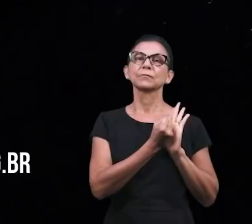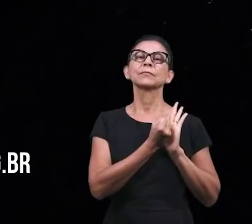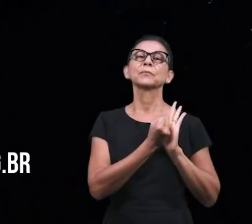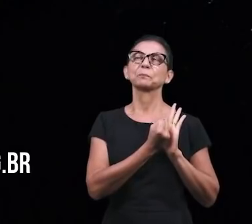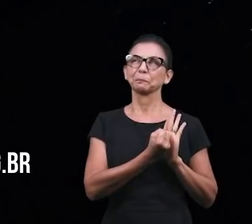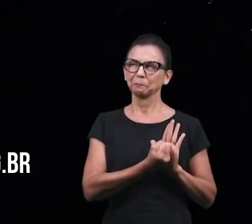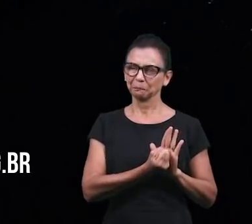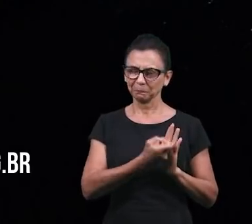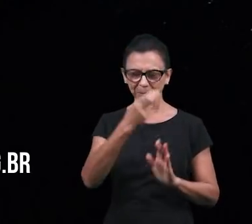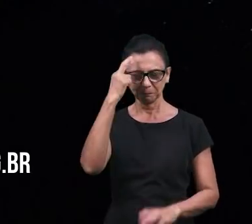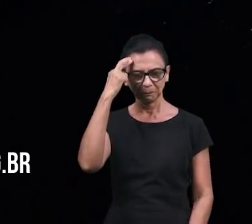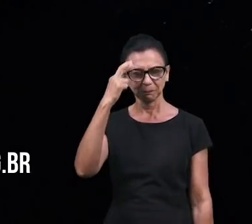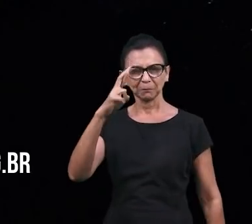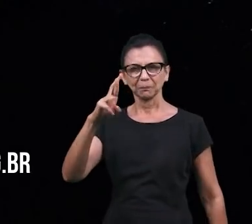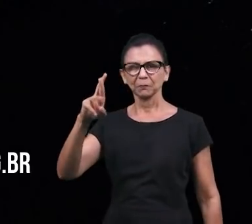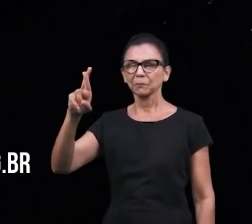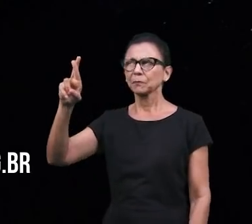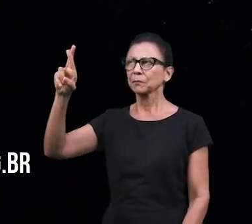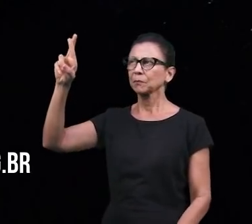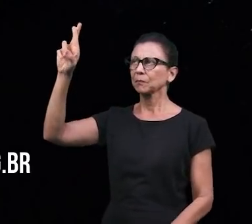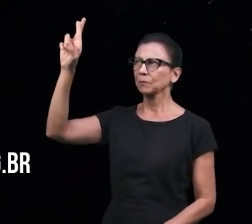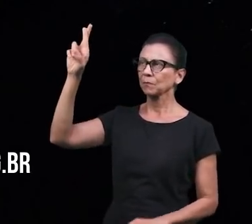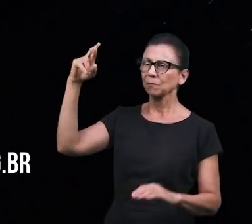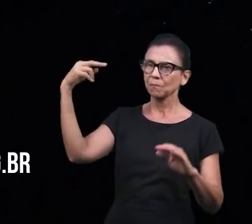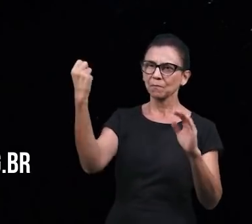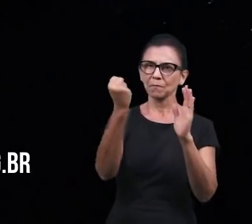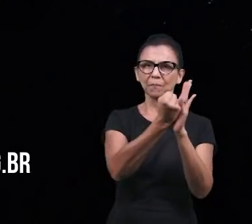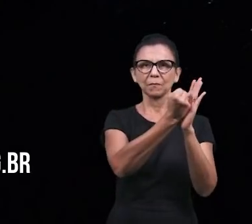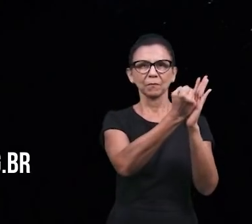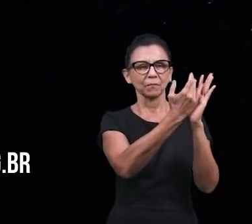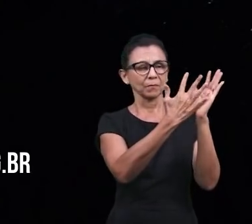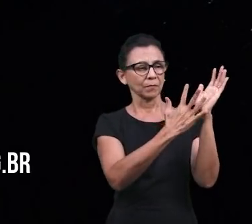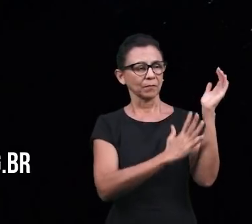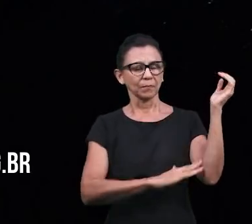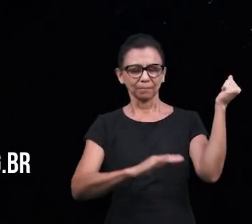teu sangue sobre mim,